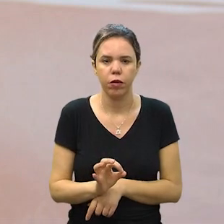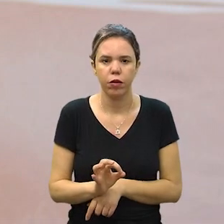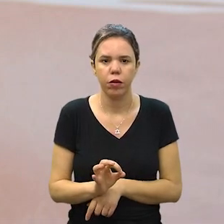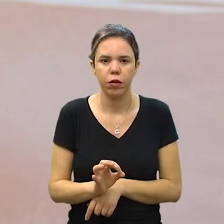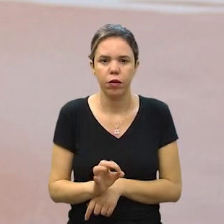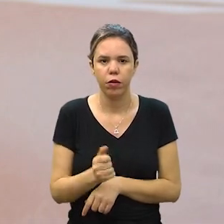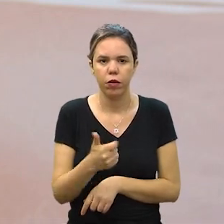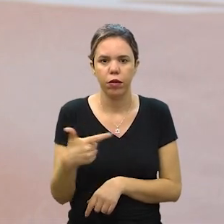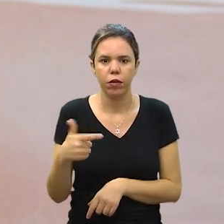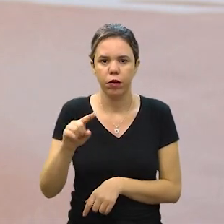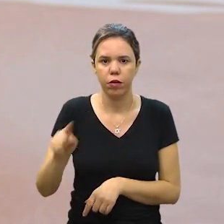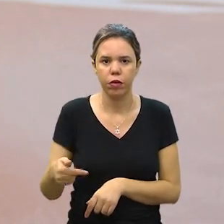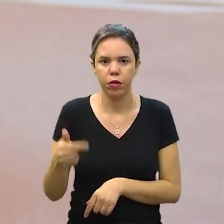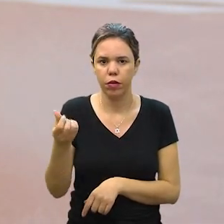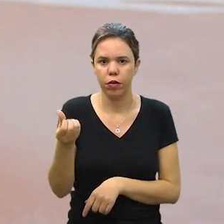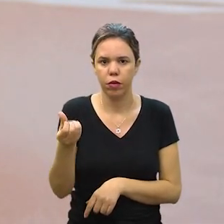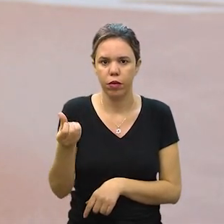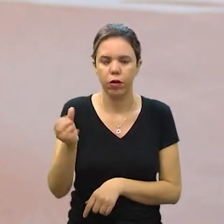30,4% para